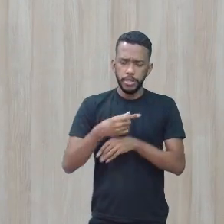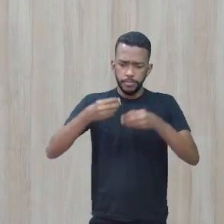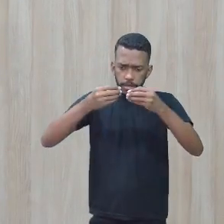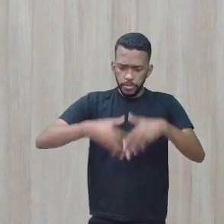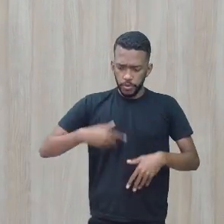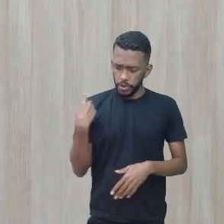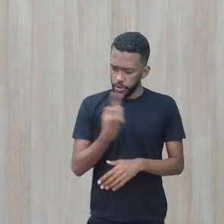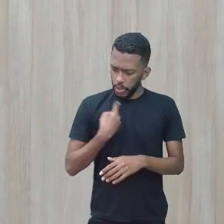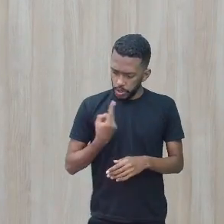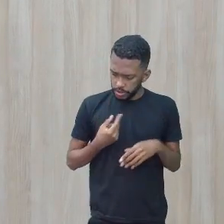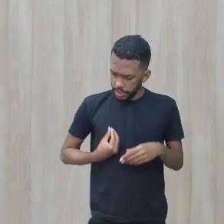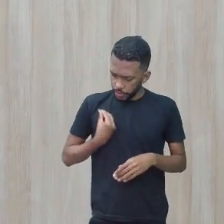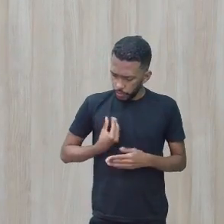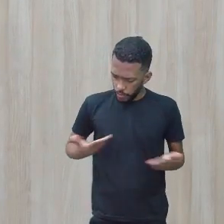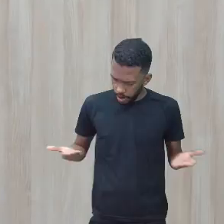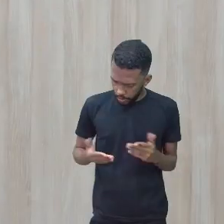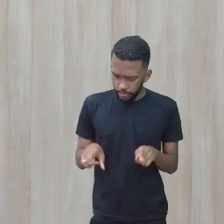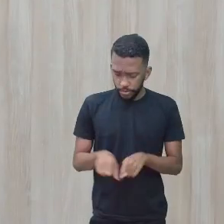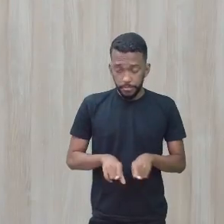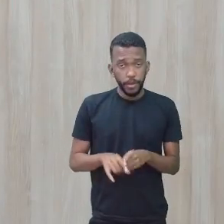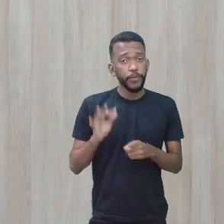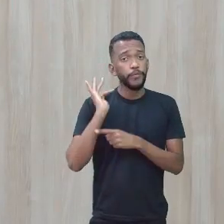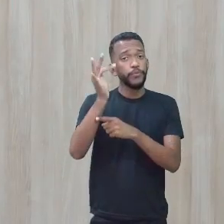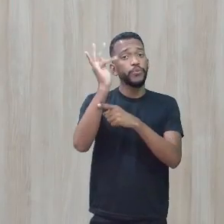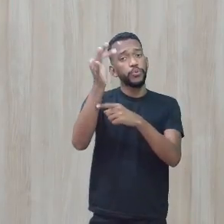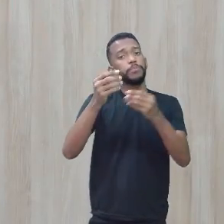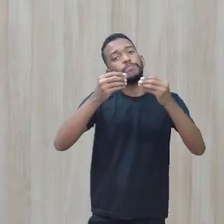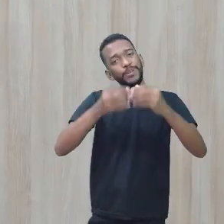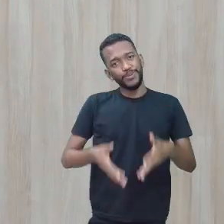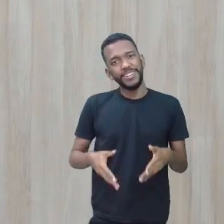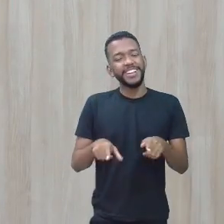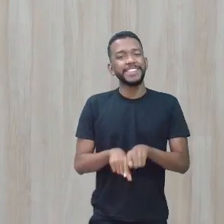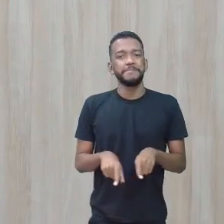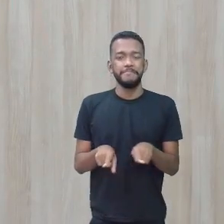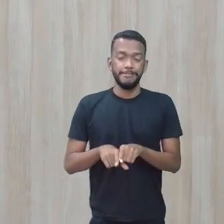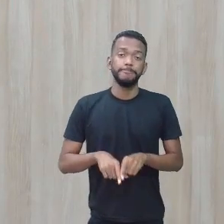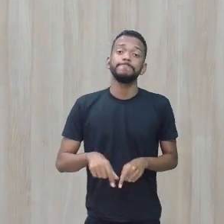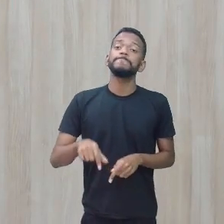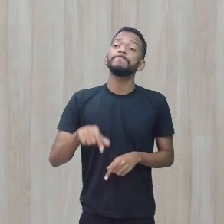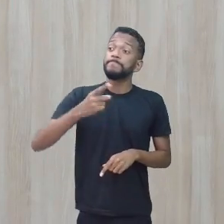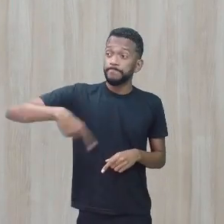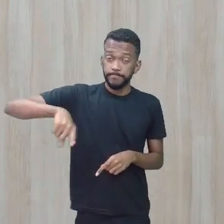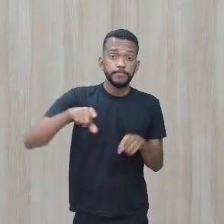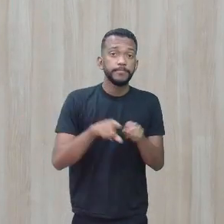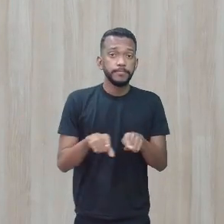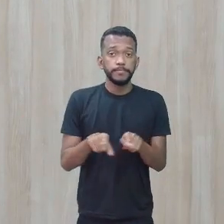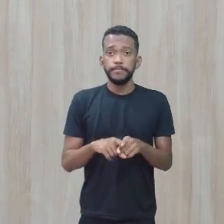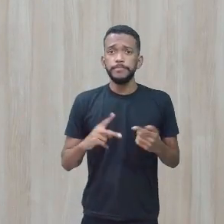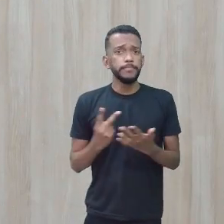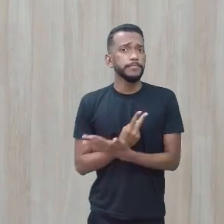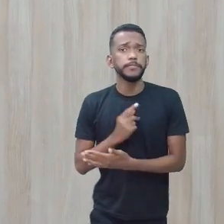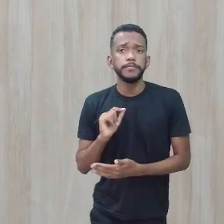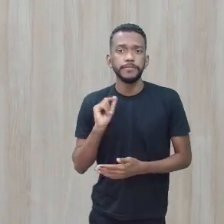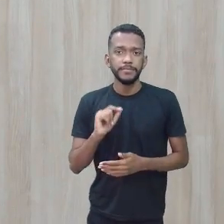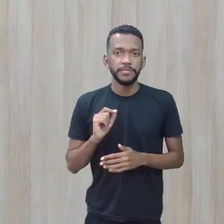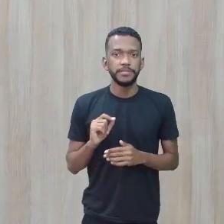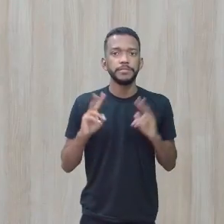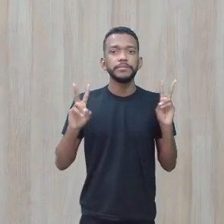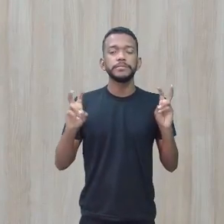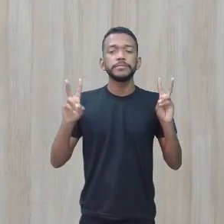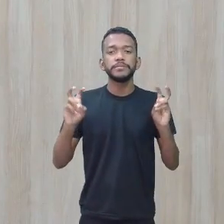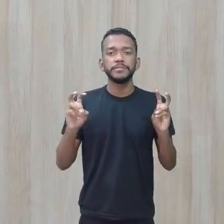nossa geração atual, mas as futuras, certo? E isso também traz, gente,